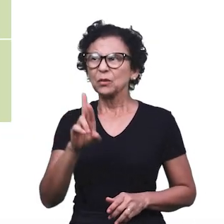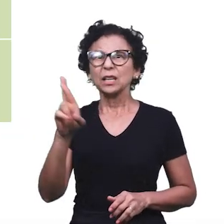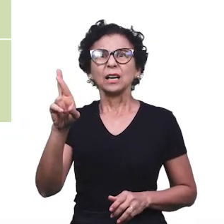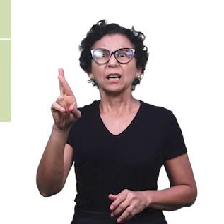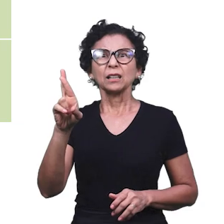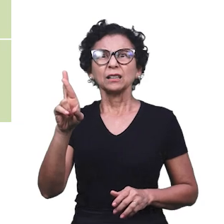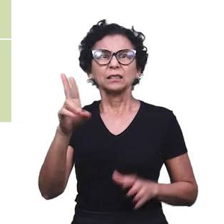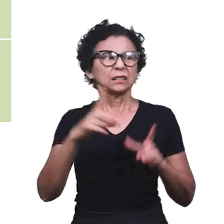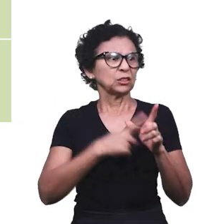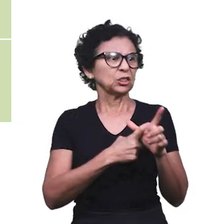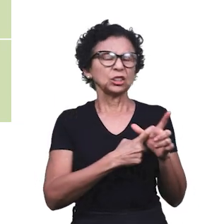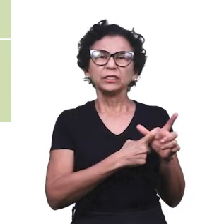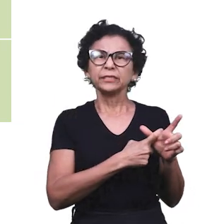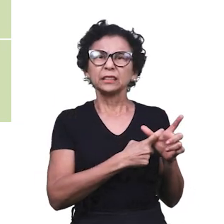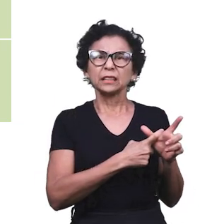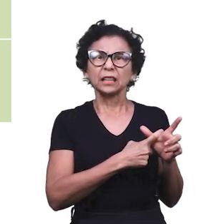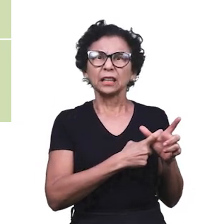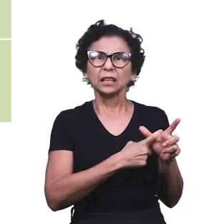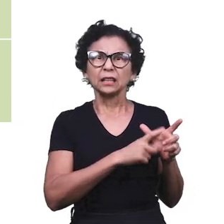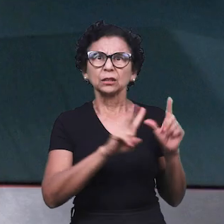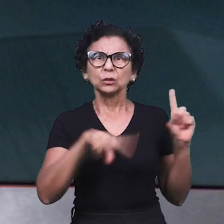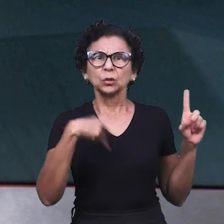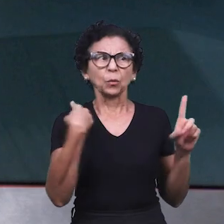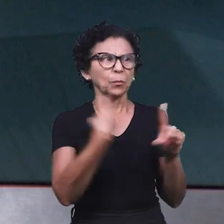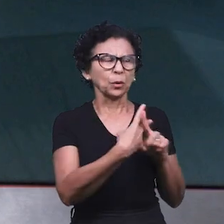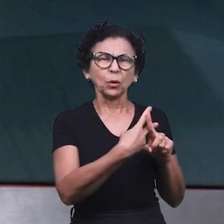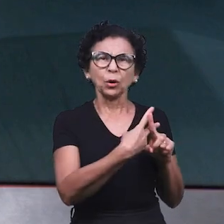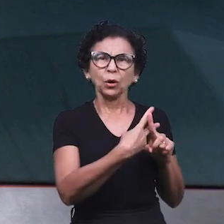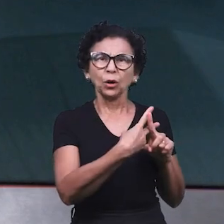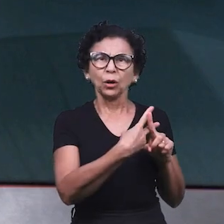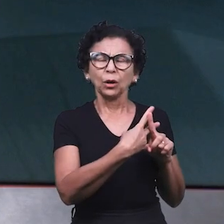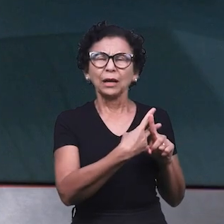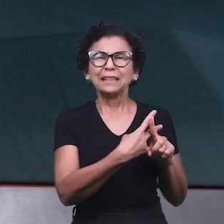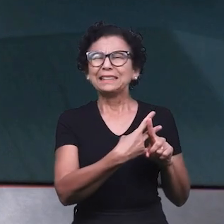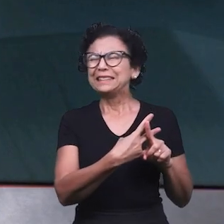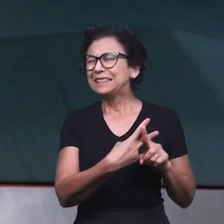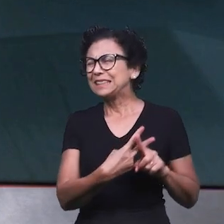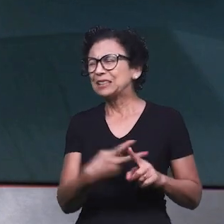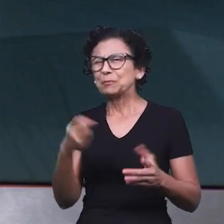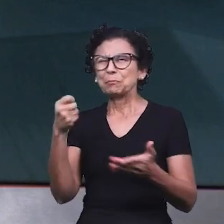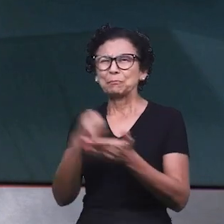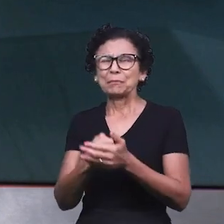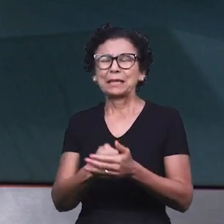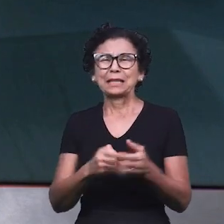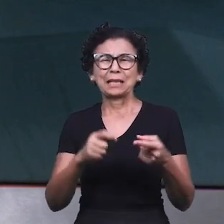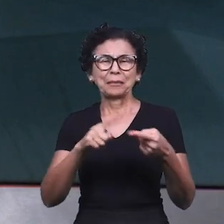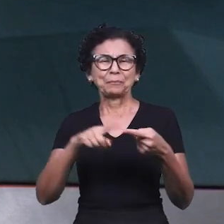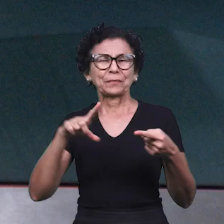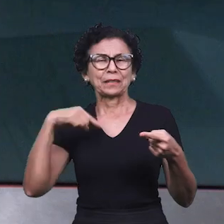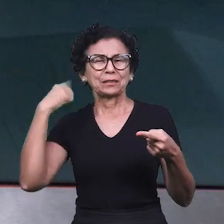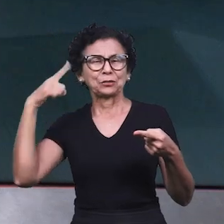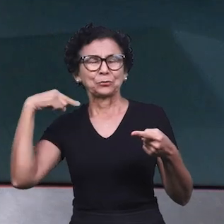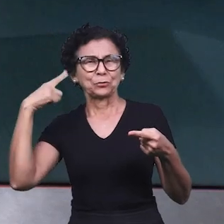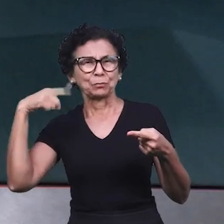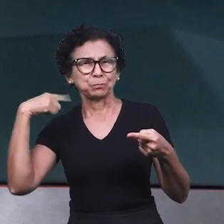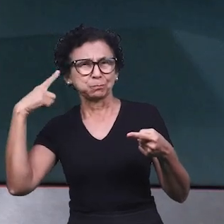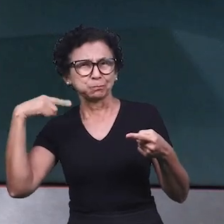reais, a dívida, por causa dos custos. Aí já tinha custo de